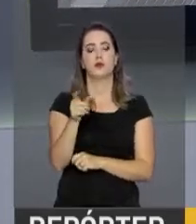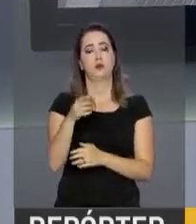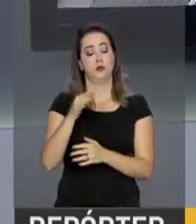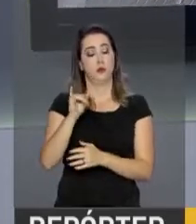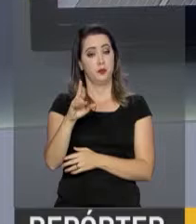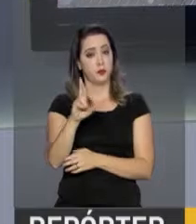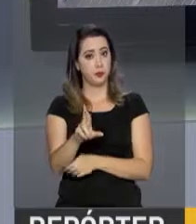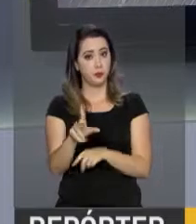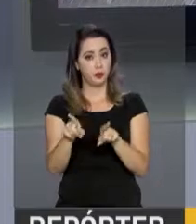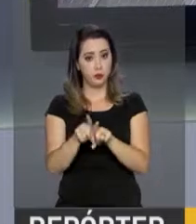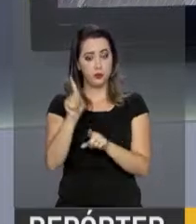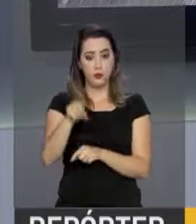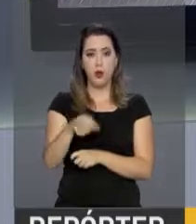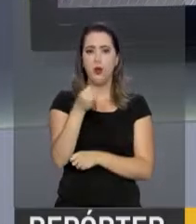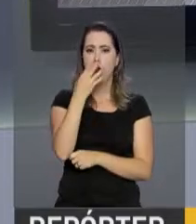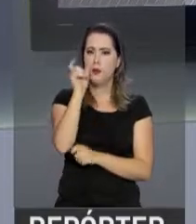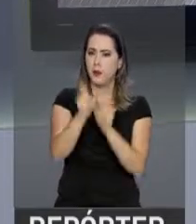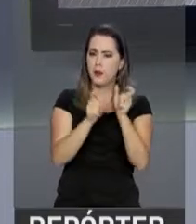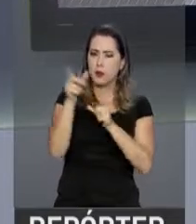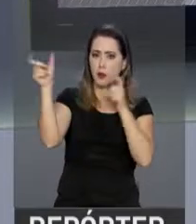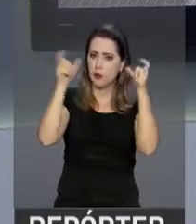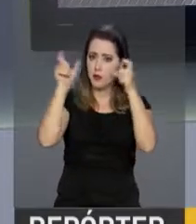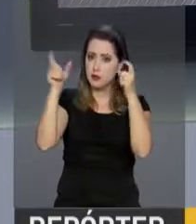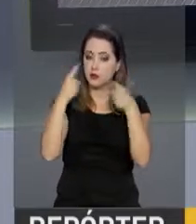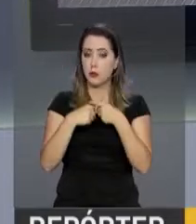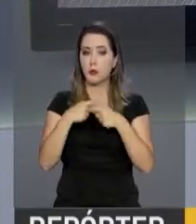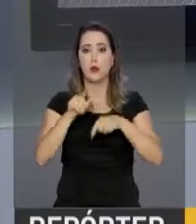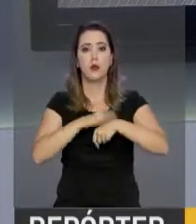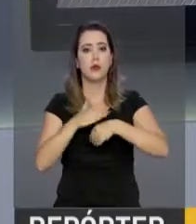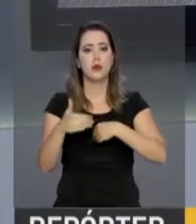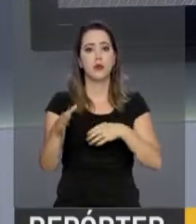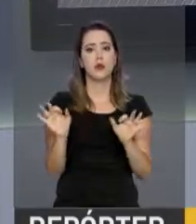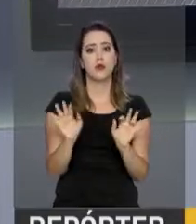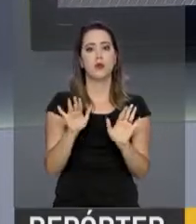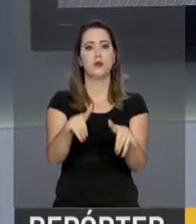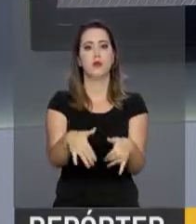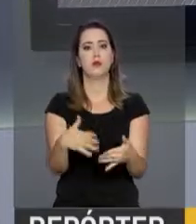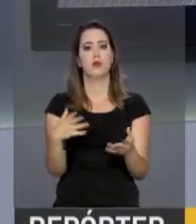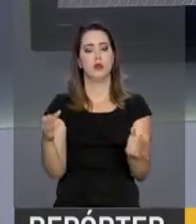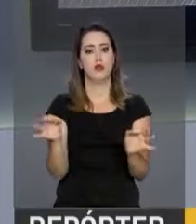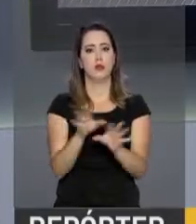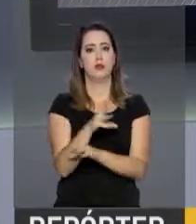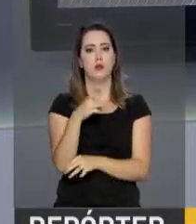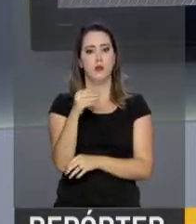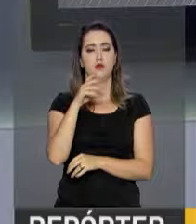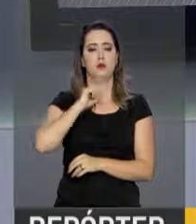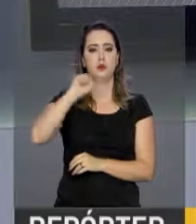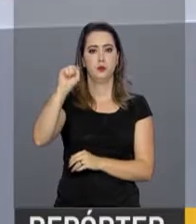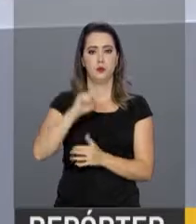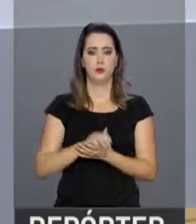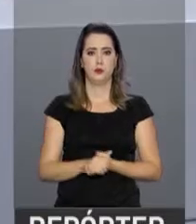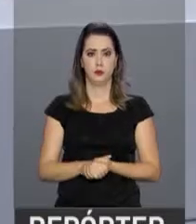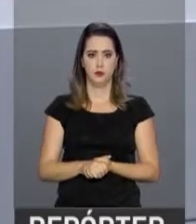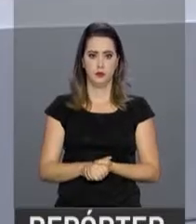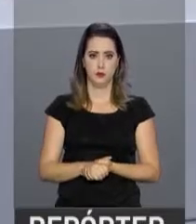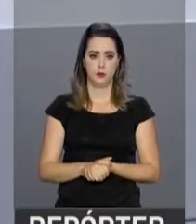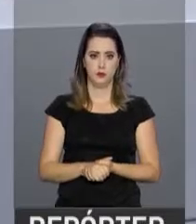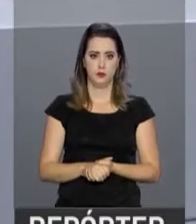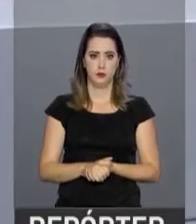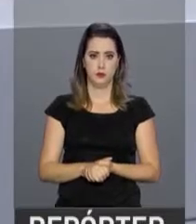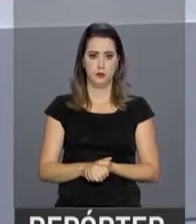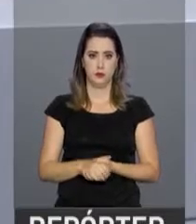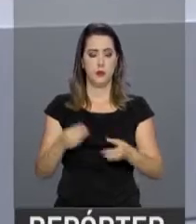declarações é bom contribuinte ficar atento porque o prazo está acabando termina no dia 30 de abril o